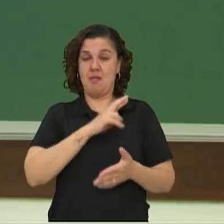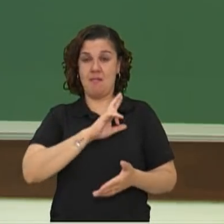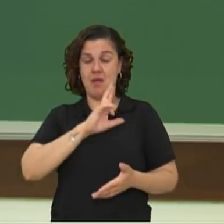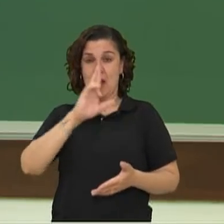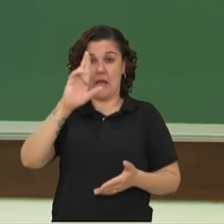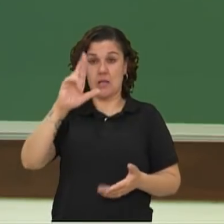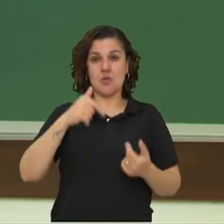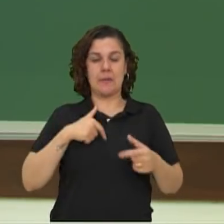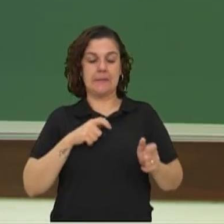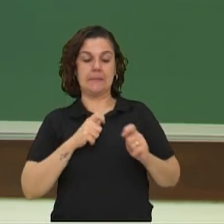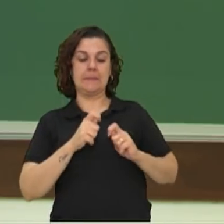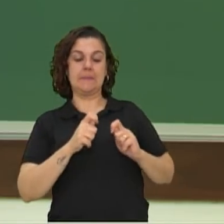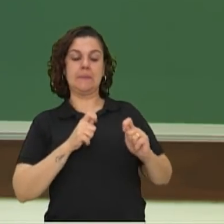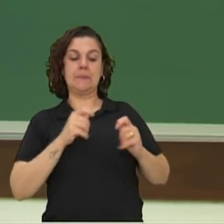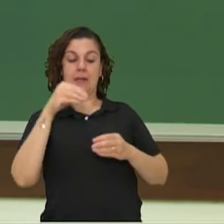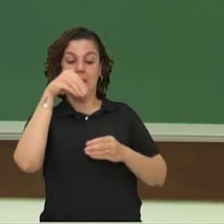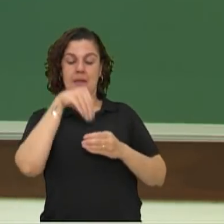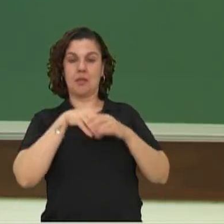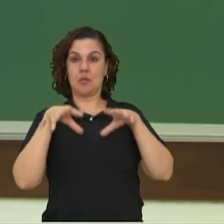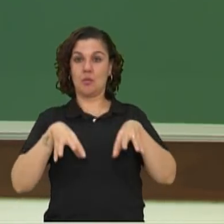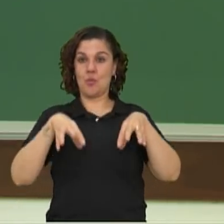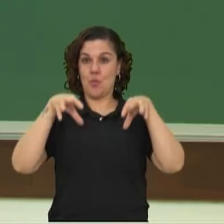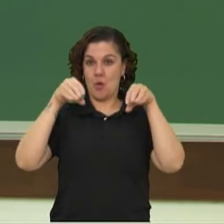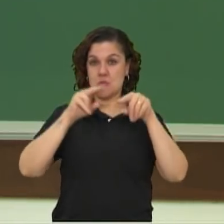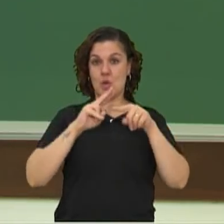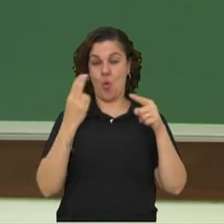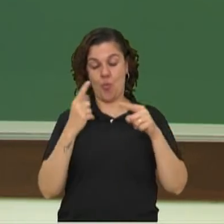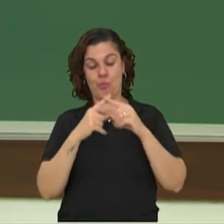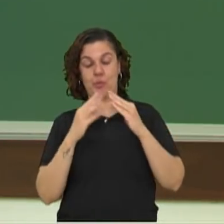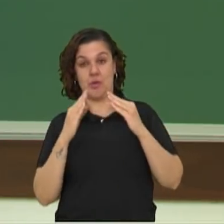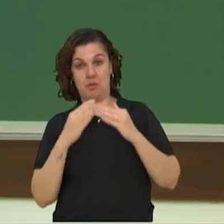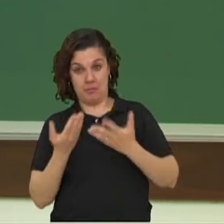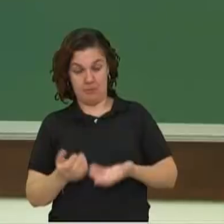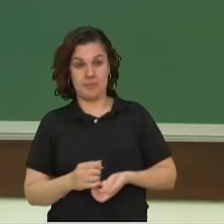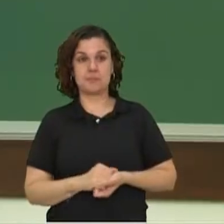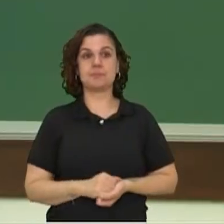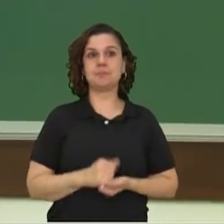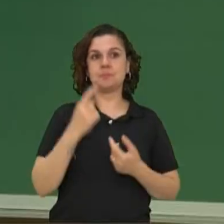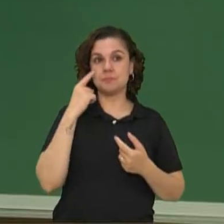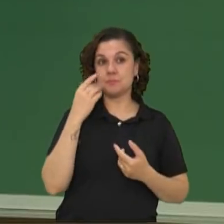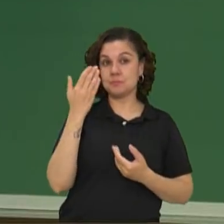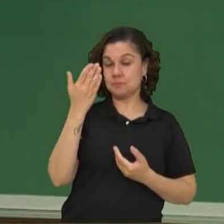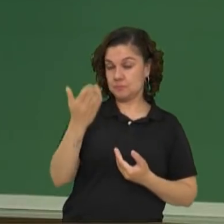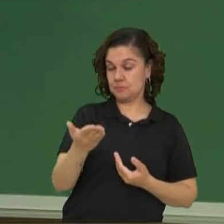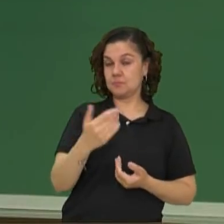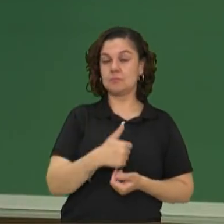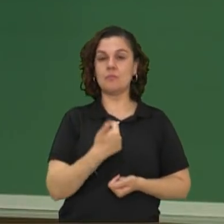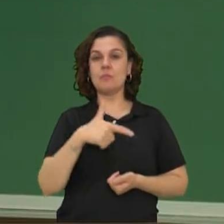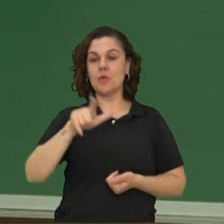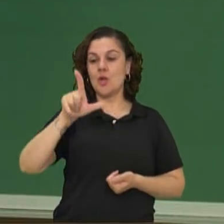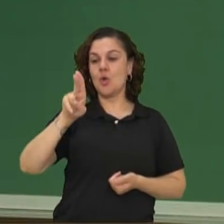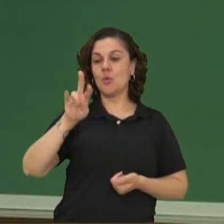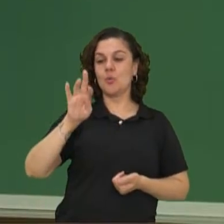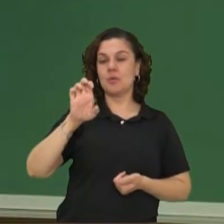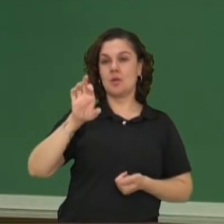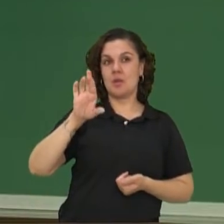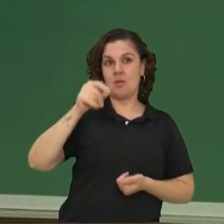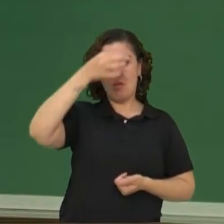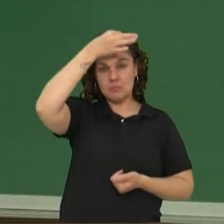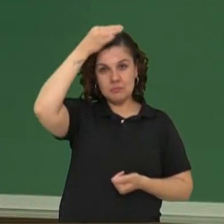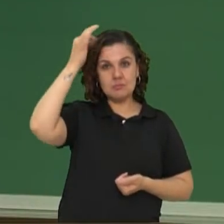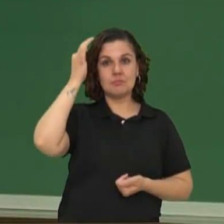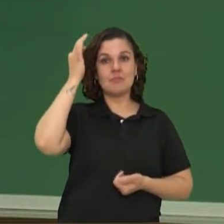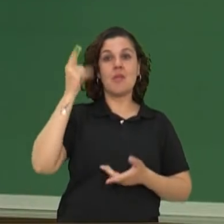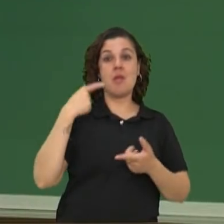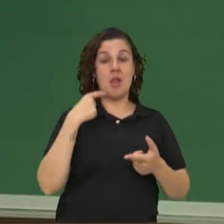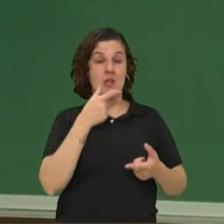uma forma limitada dentro dos castelos e dentro dos mosteiros, né? Então aqui nós temos, por exemplo, a imagem de Martinho Lutero, né? Um